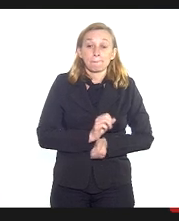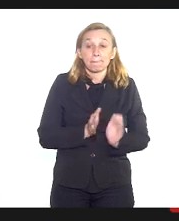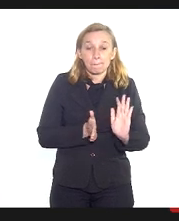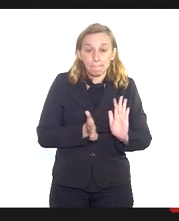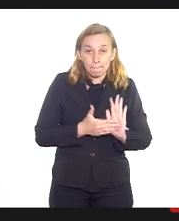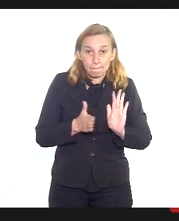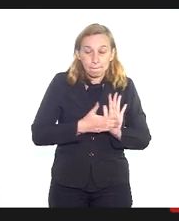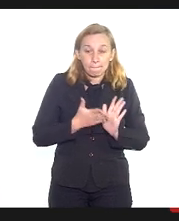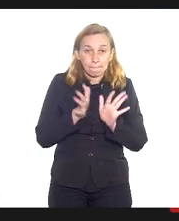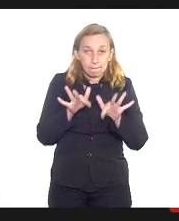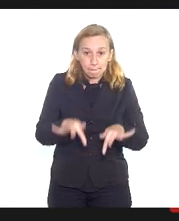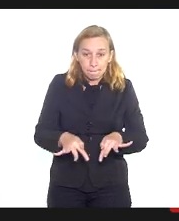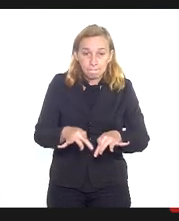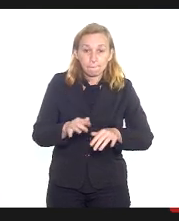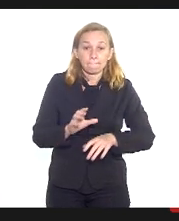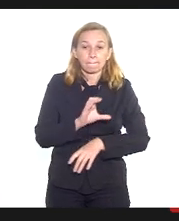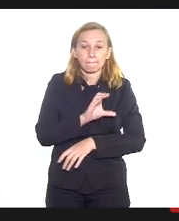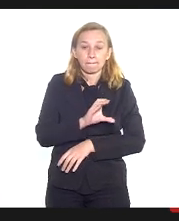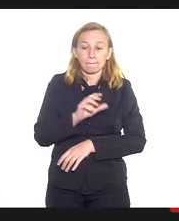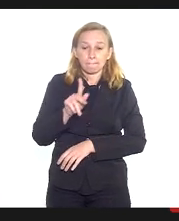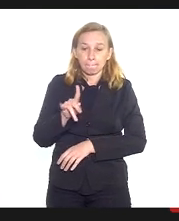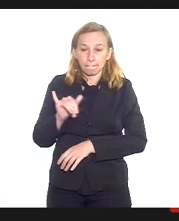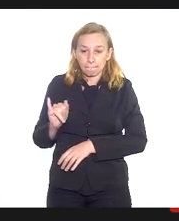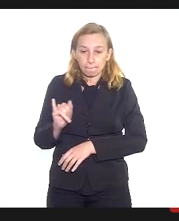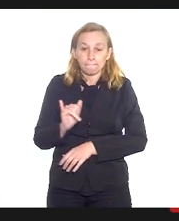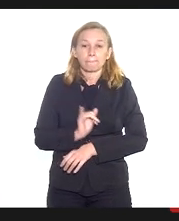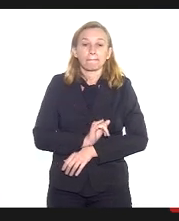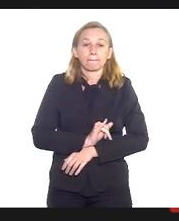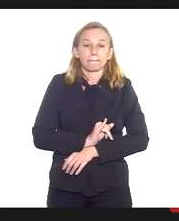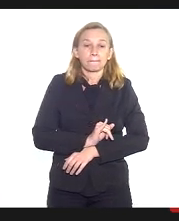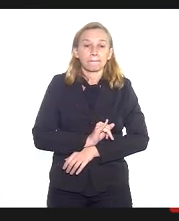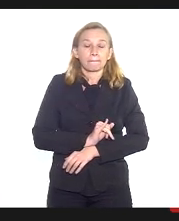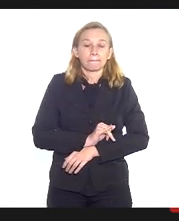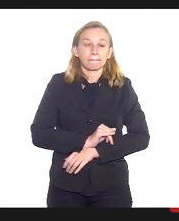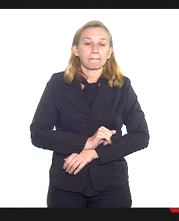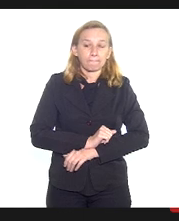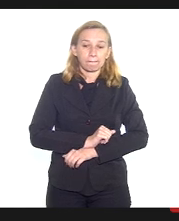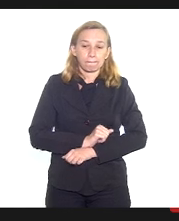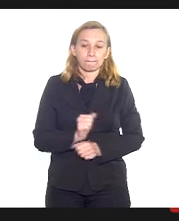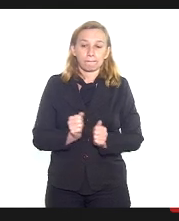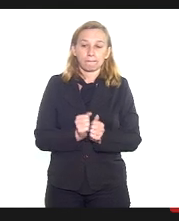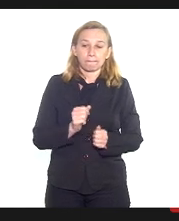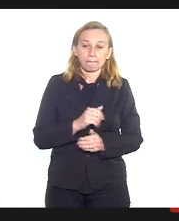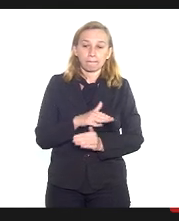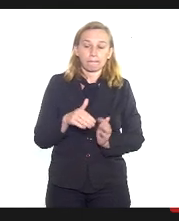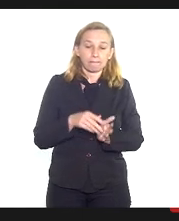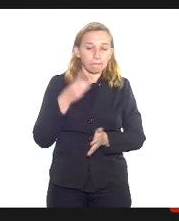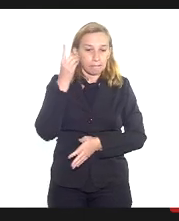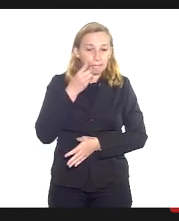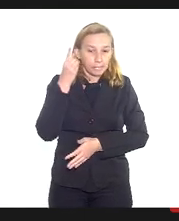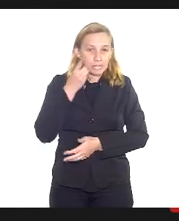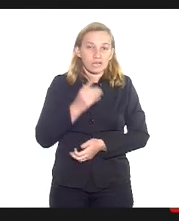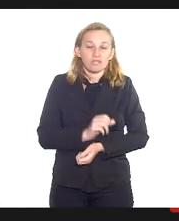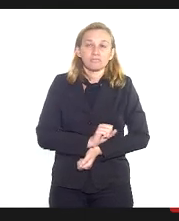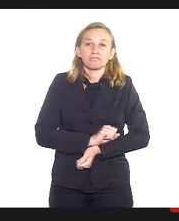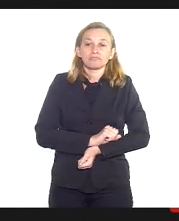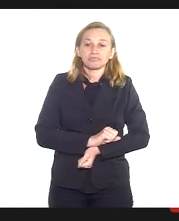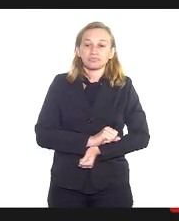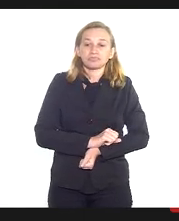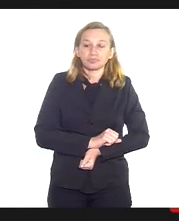proposta final da CPI a ser submetida aos senhores deputados, que